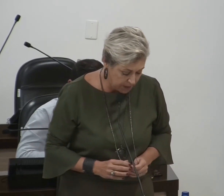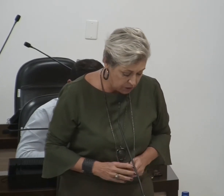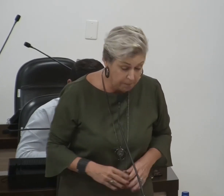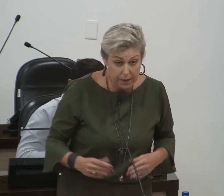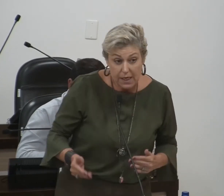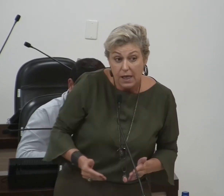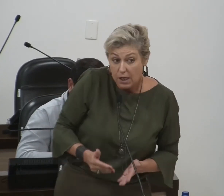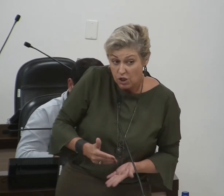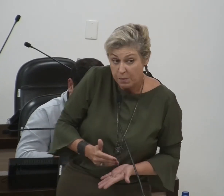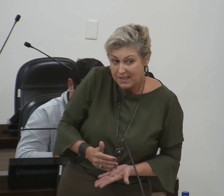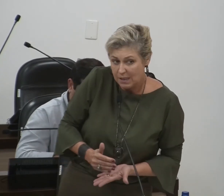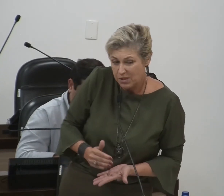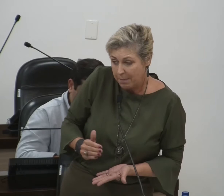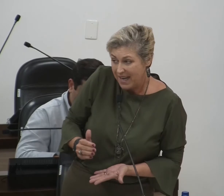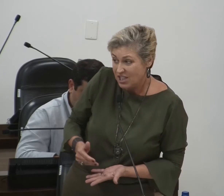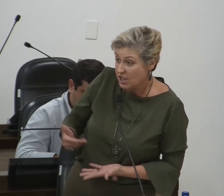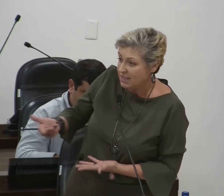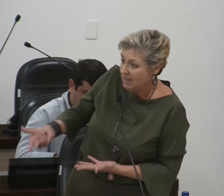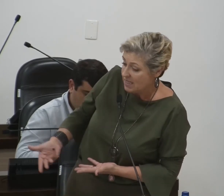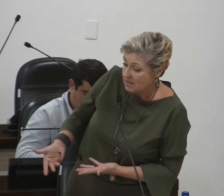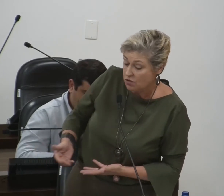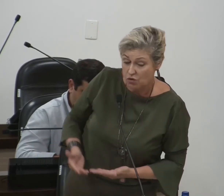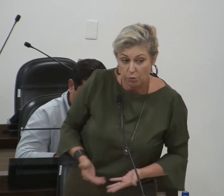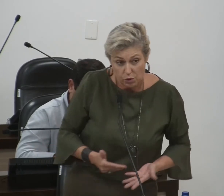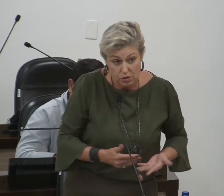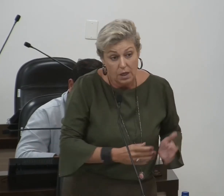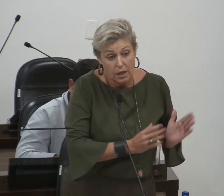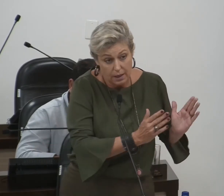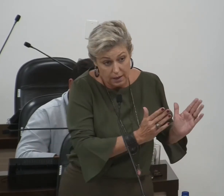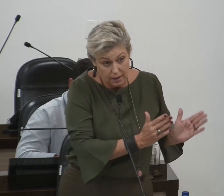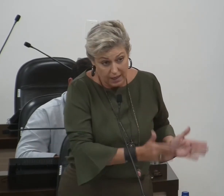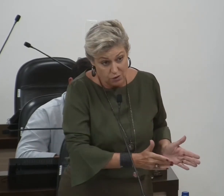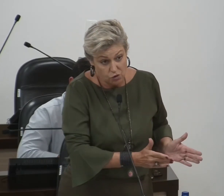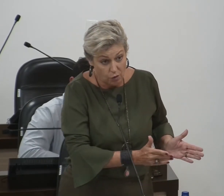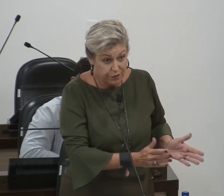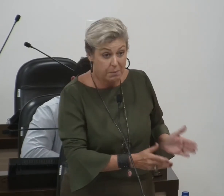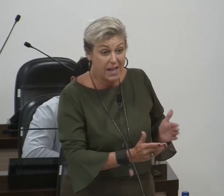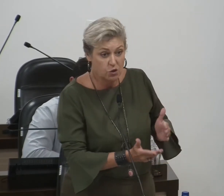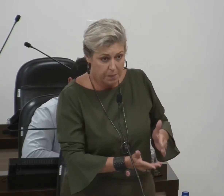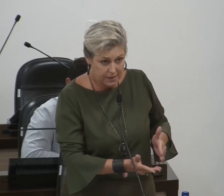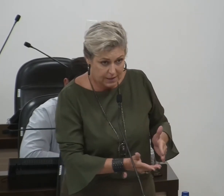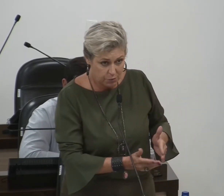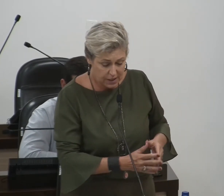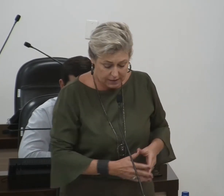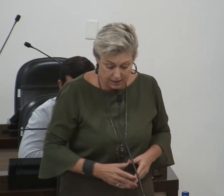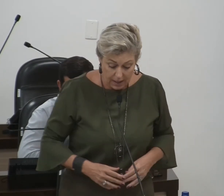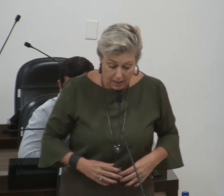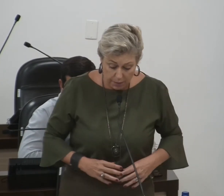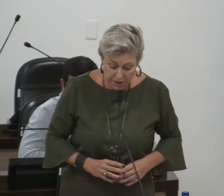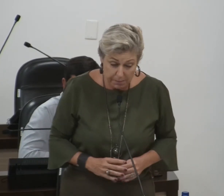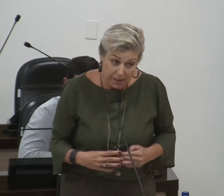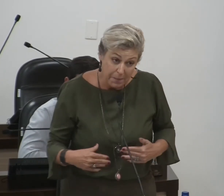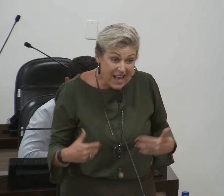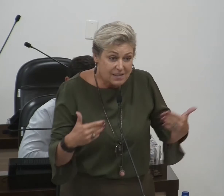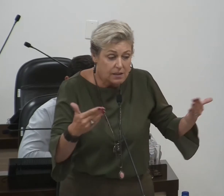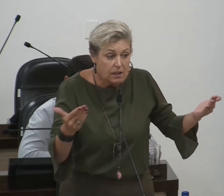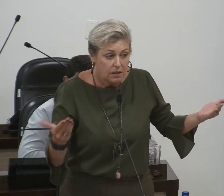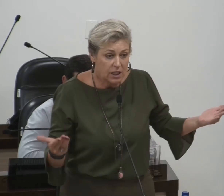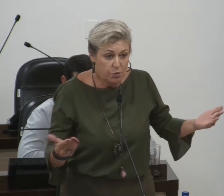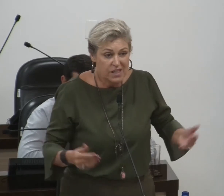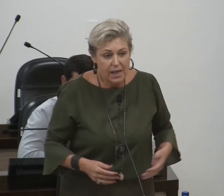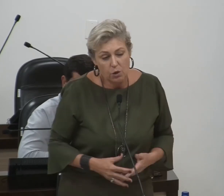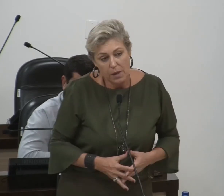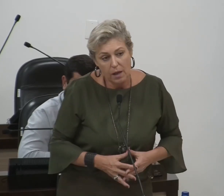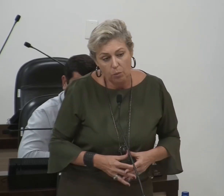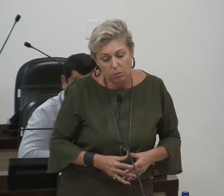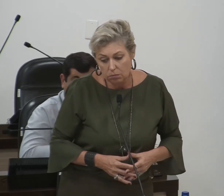de epidemia. Nós passamos, a partir de 300 casos confirmados, passamos a ter epidemia. Mas